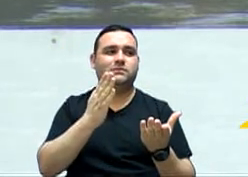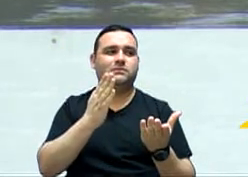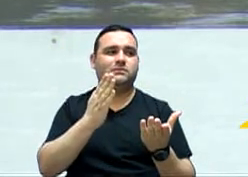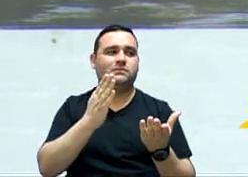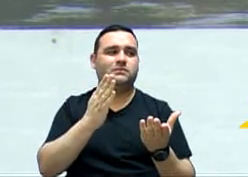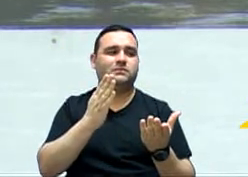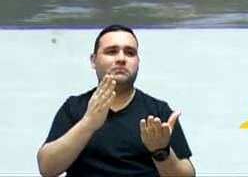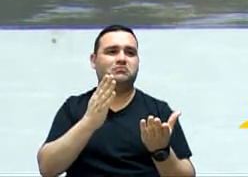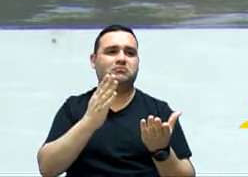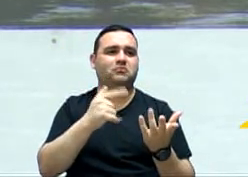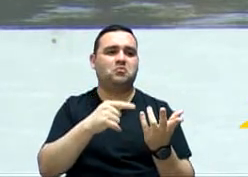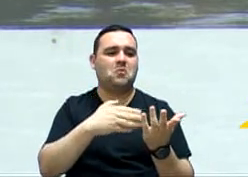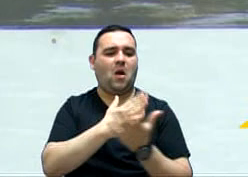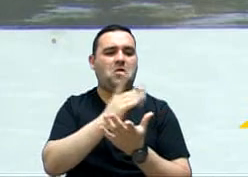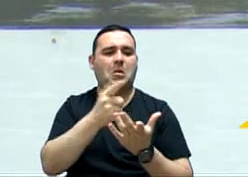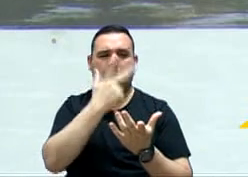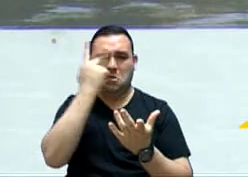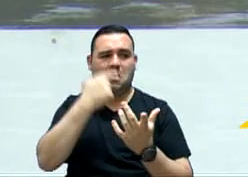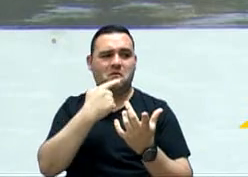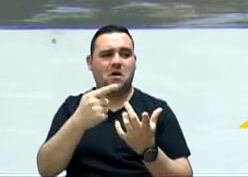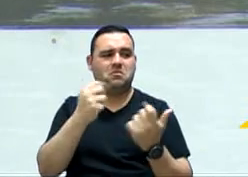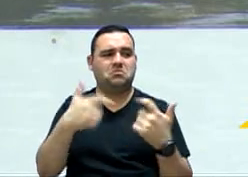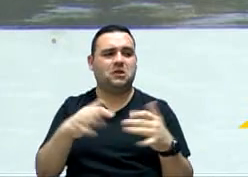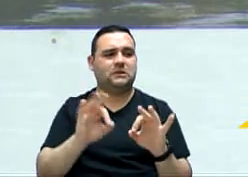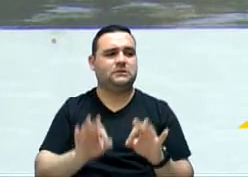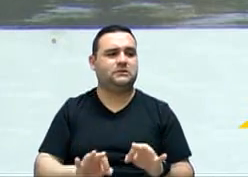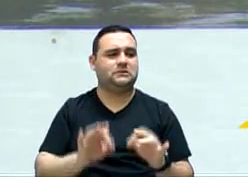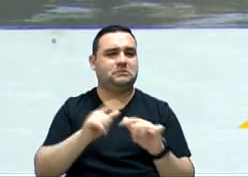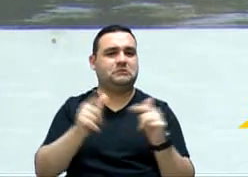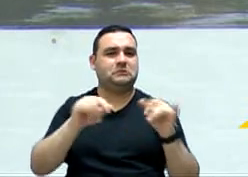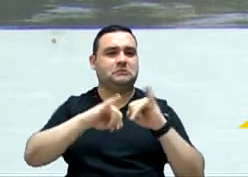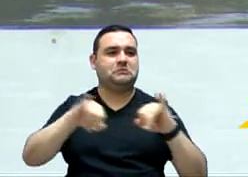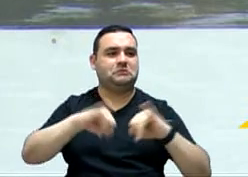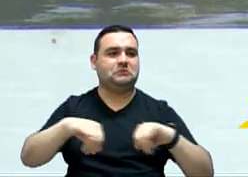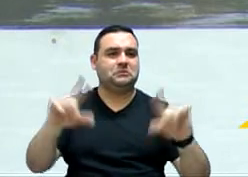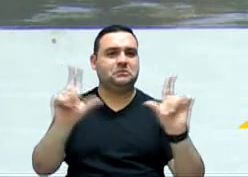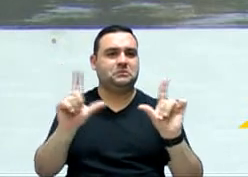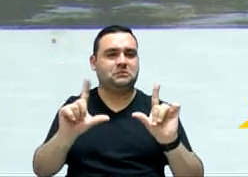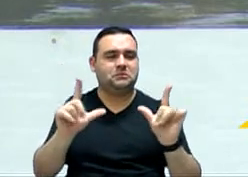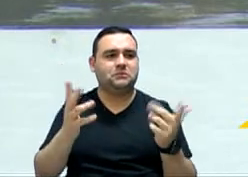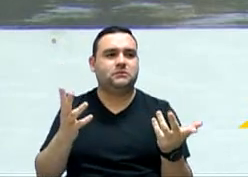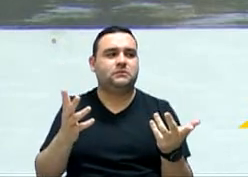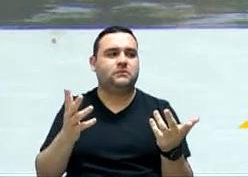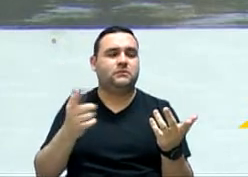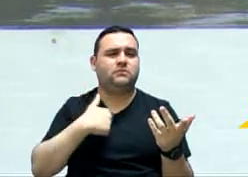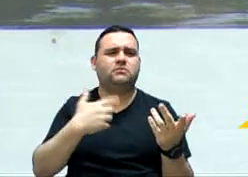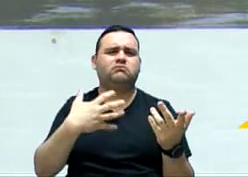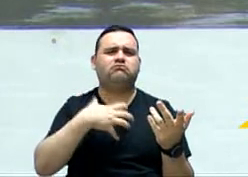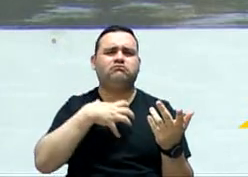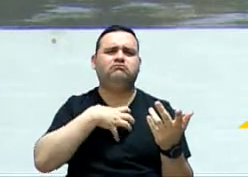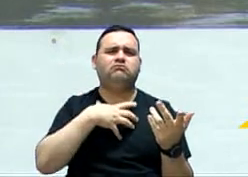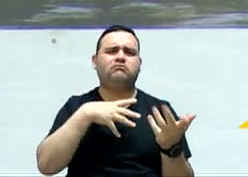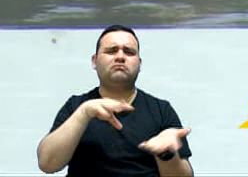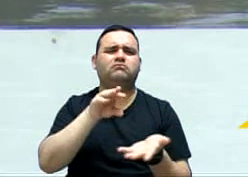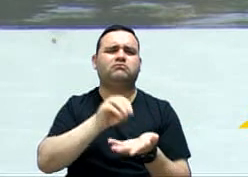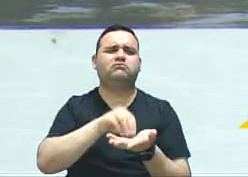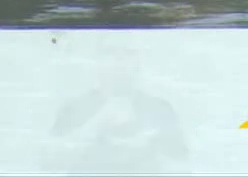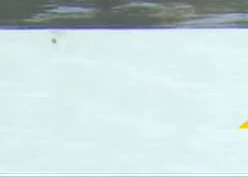Não foi tratada de maneira nenhuma pela grande mídia. Eu sinto falta